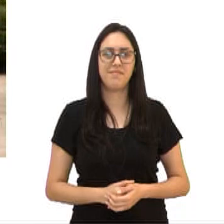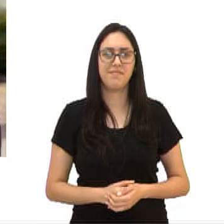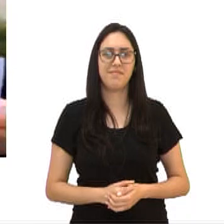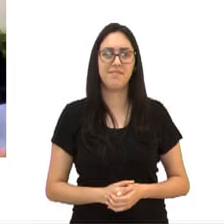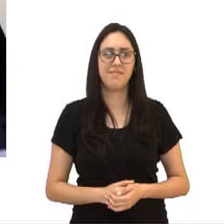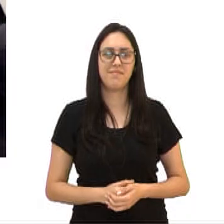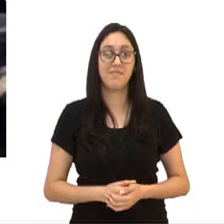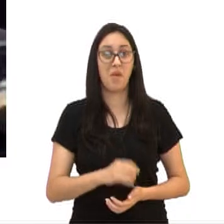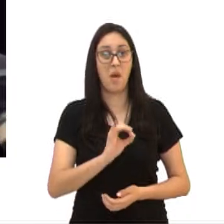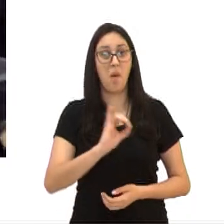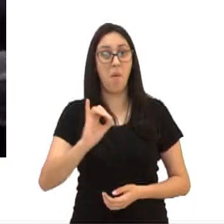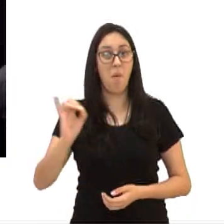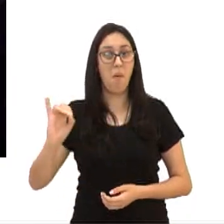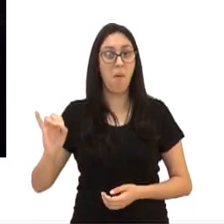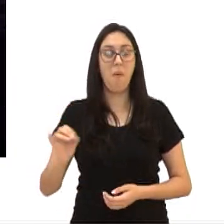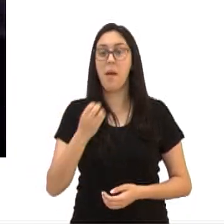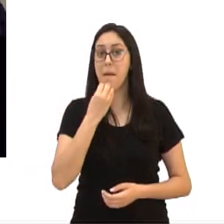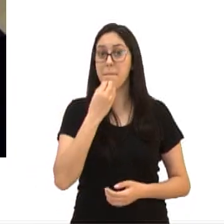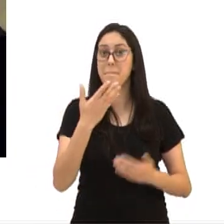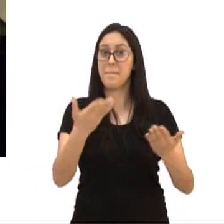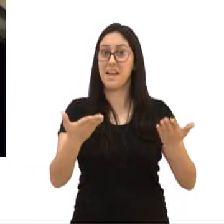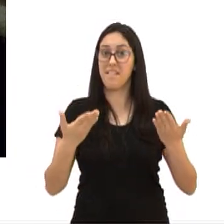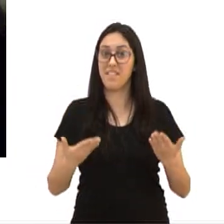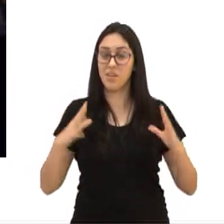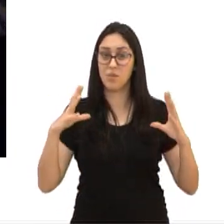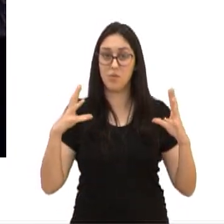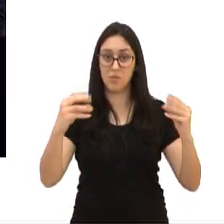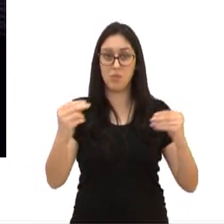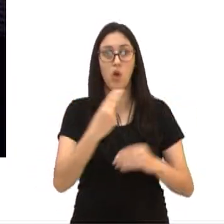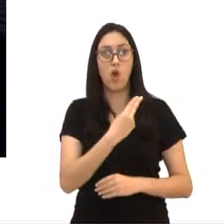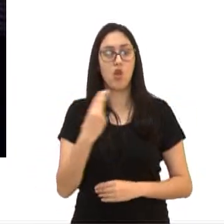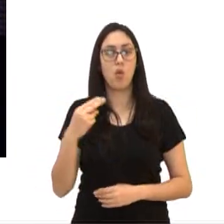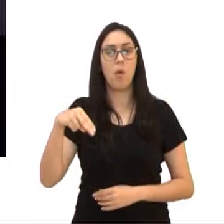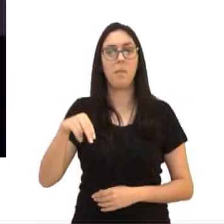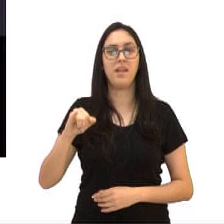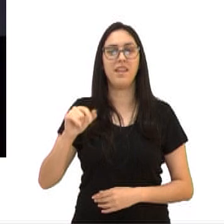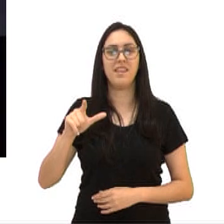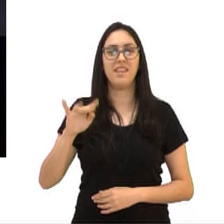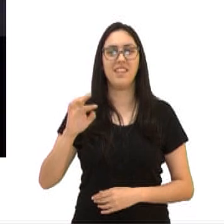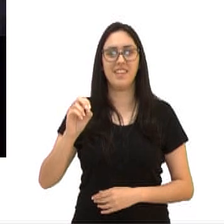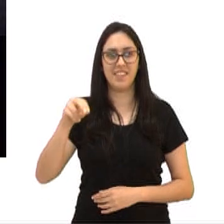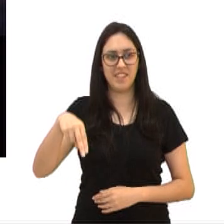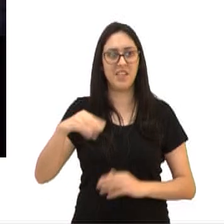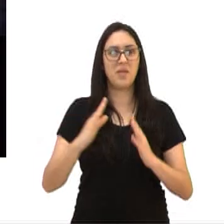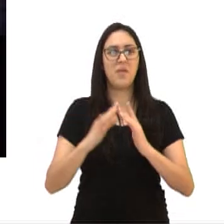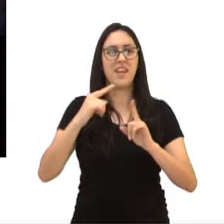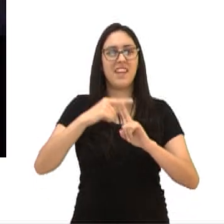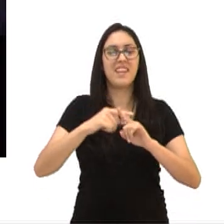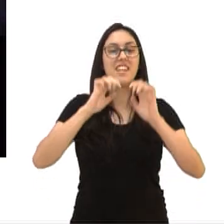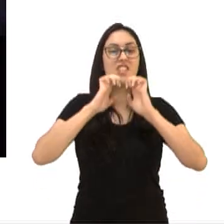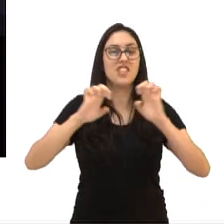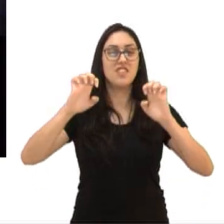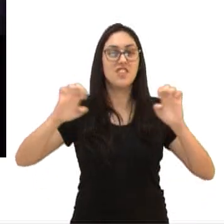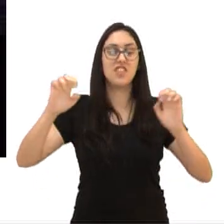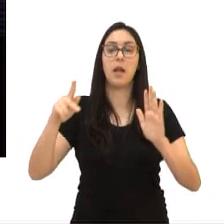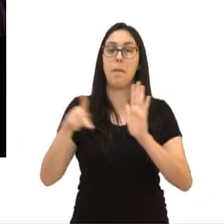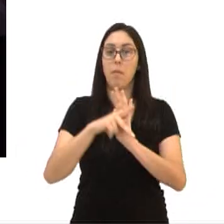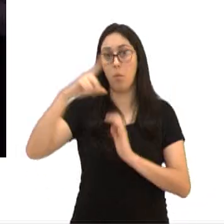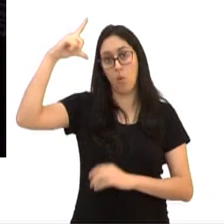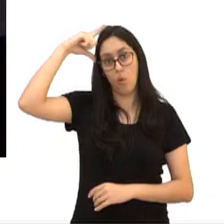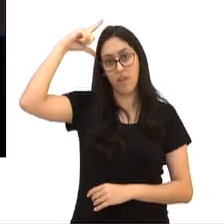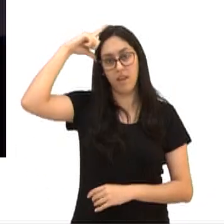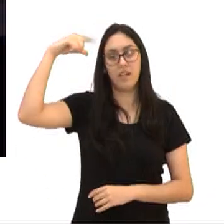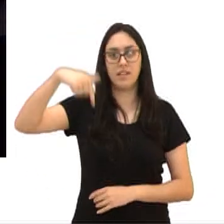Olá, sejam bem-vindos e bem-vindas. Eu sou o pastor Newton Giese, da Igreja Evangélica de Confissão Luterana no Brasil